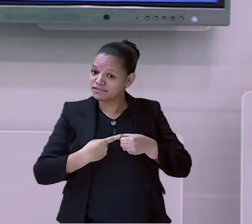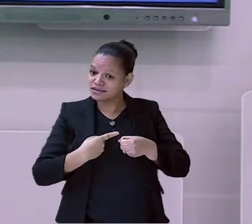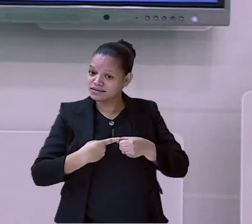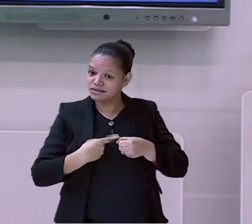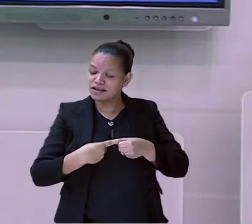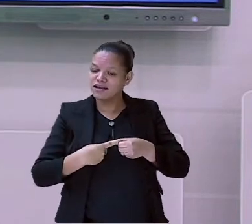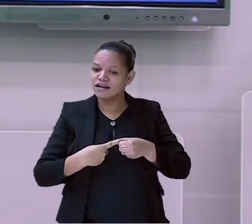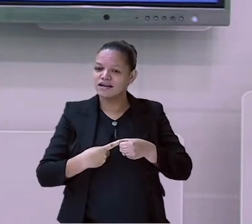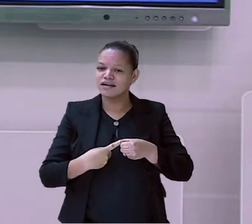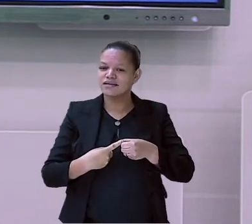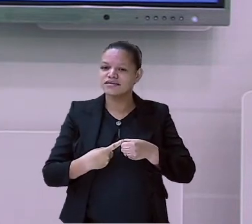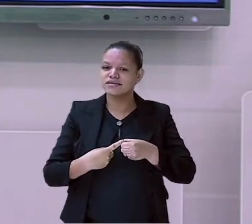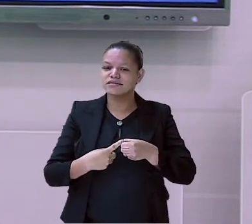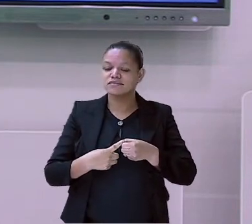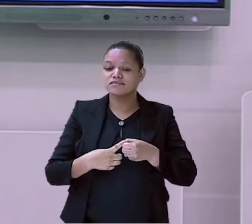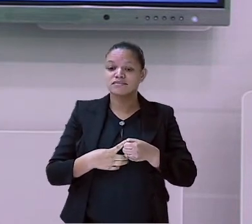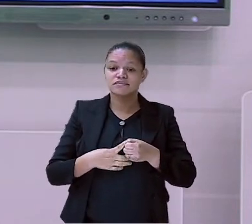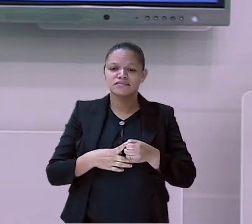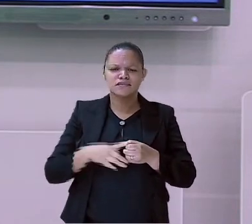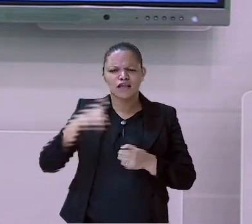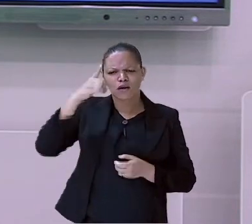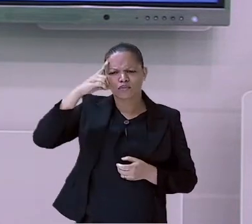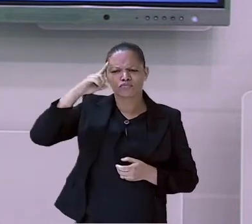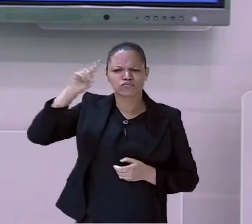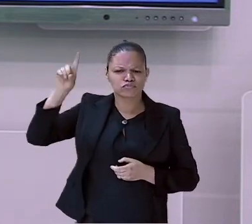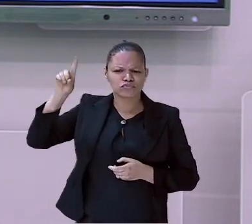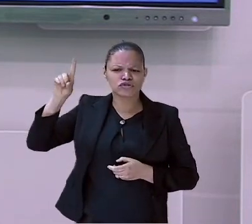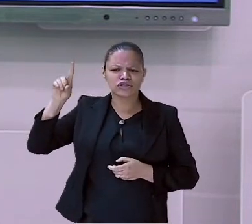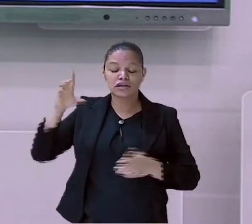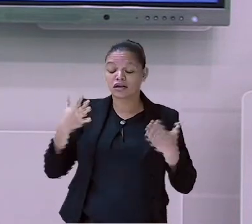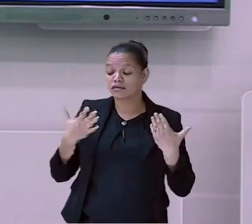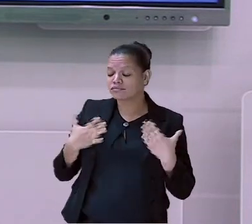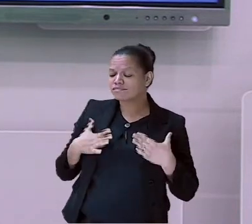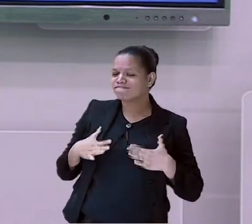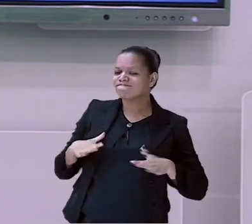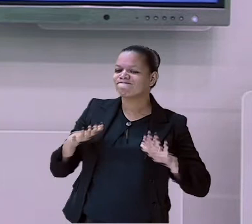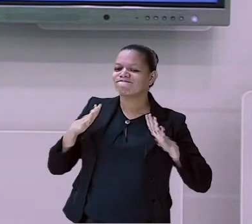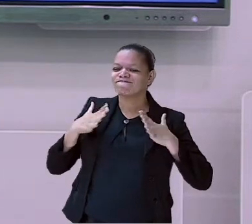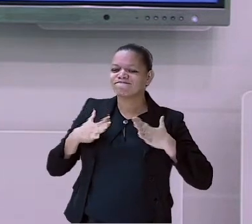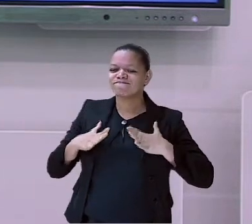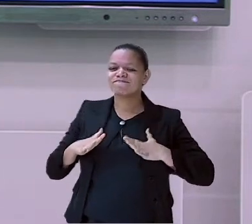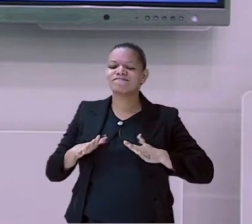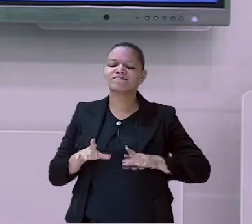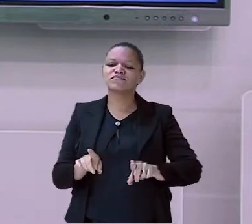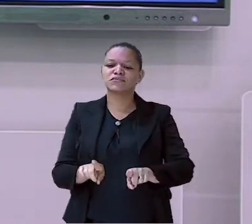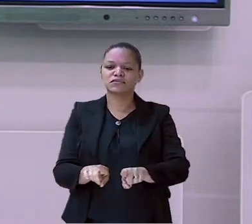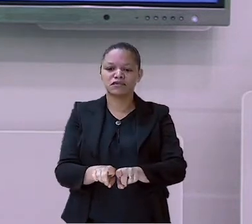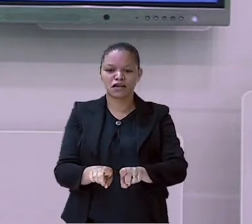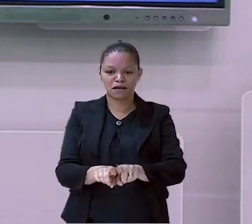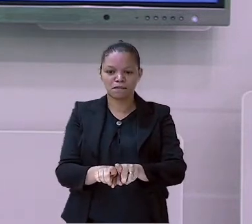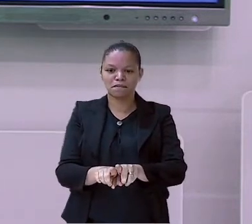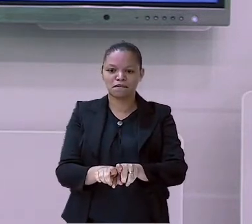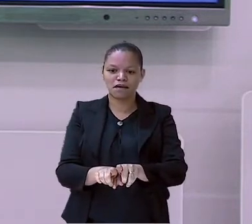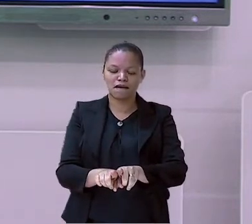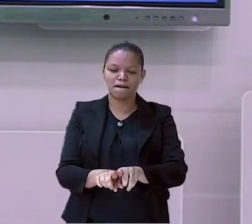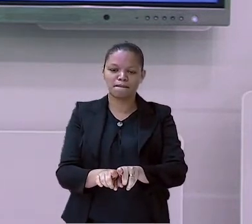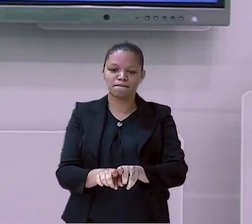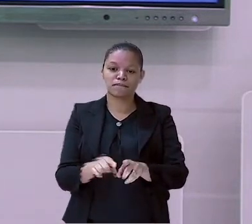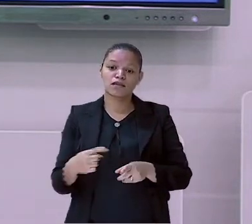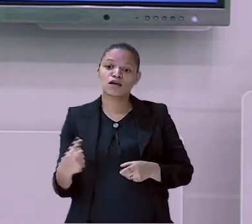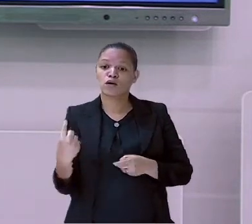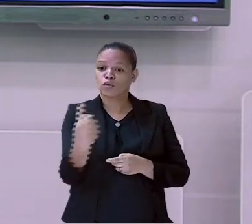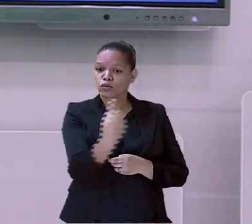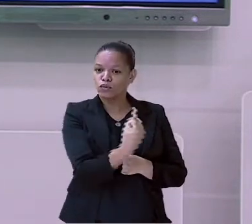trabalhavam, esse foi um dia de descanso, tá? Por exemplo, se o meu aniversário